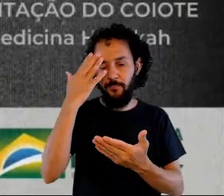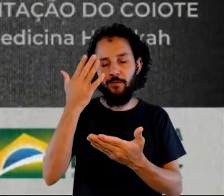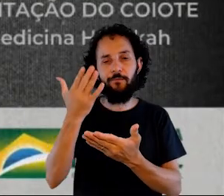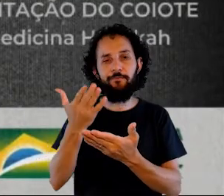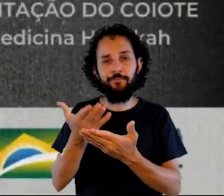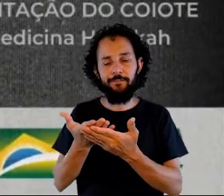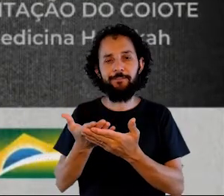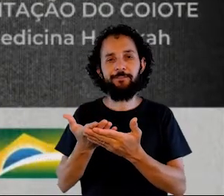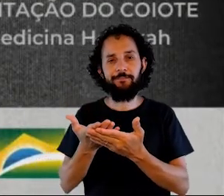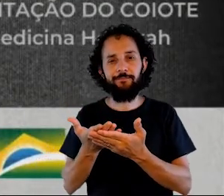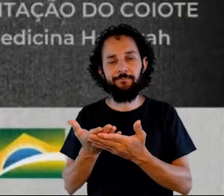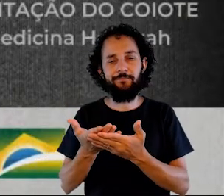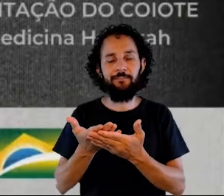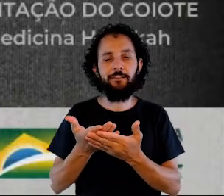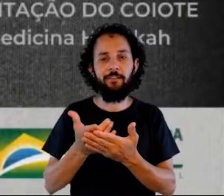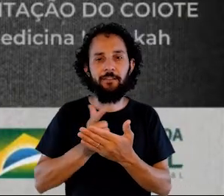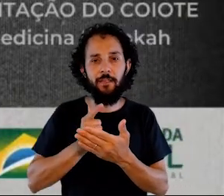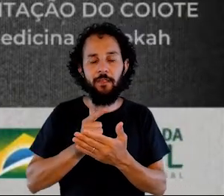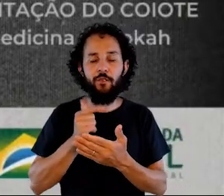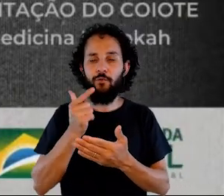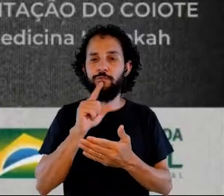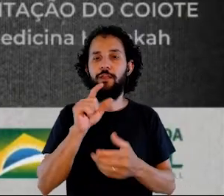ao equilíbrio.